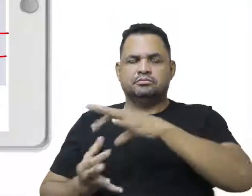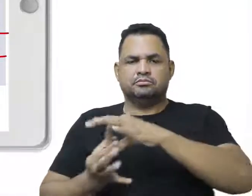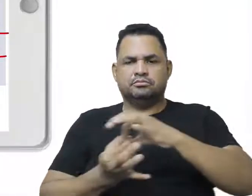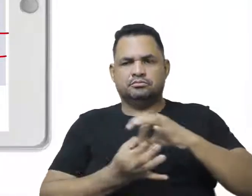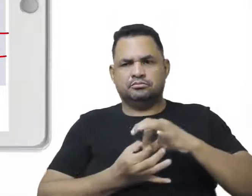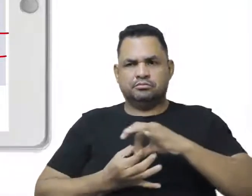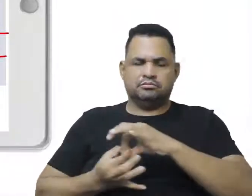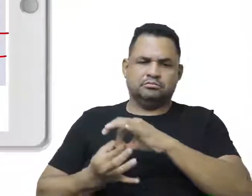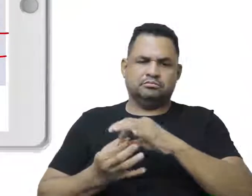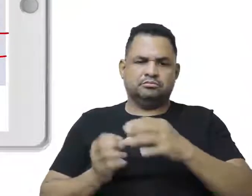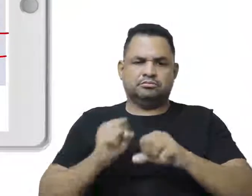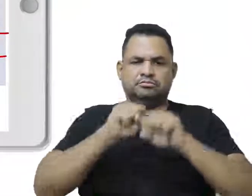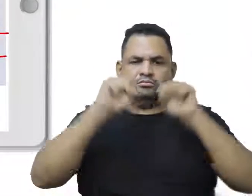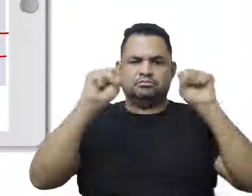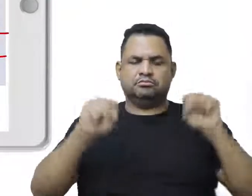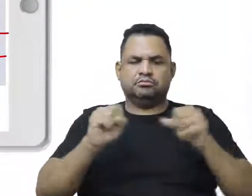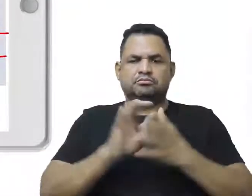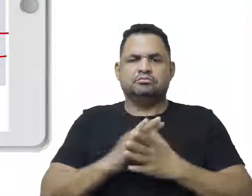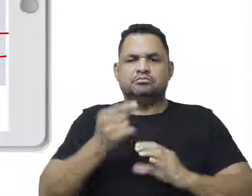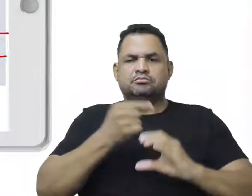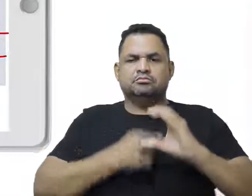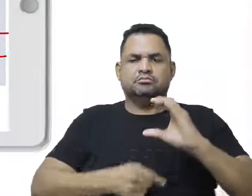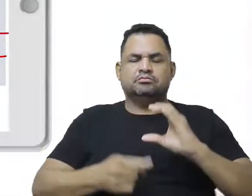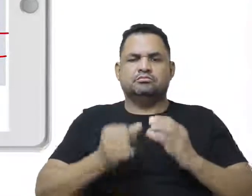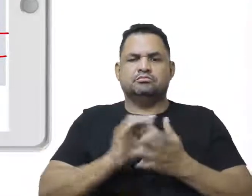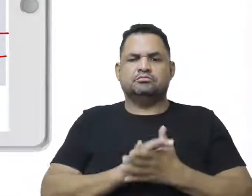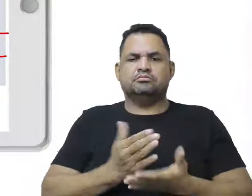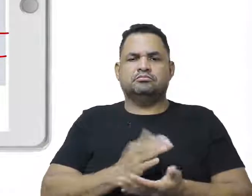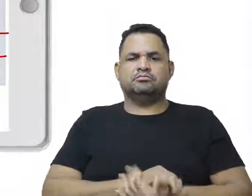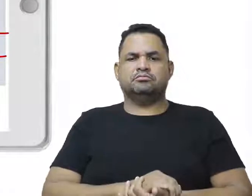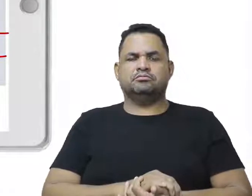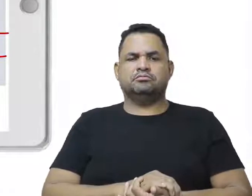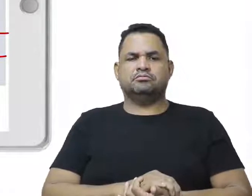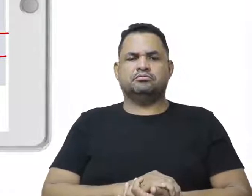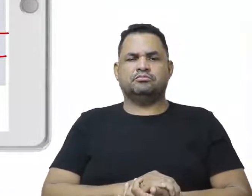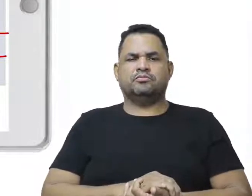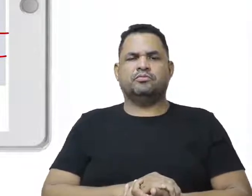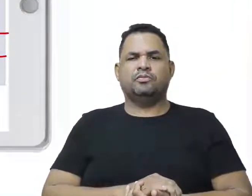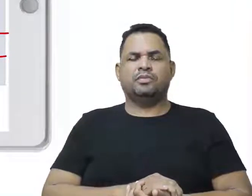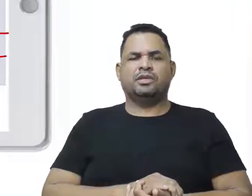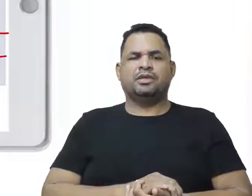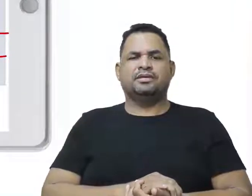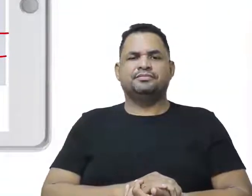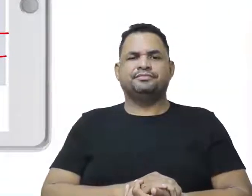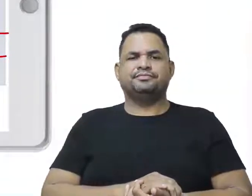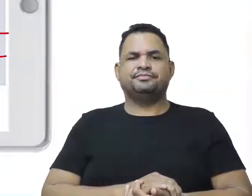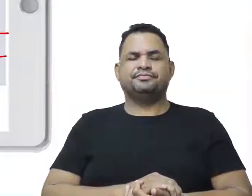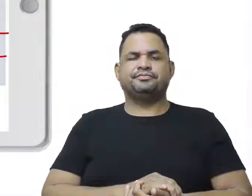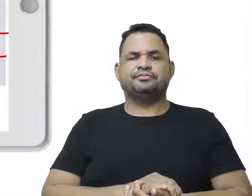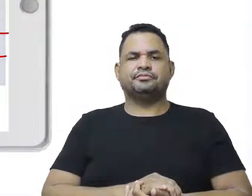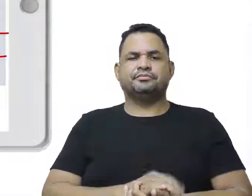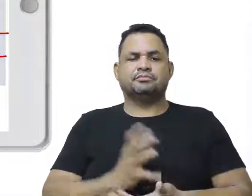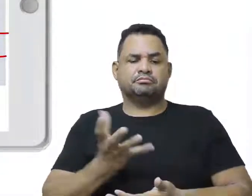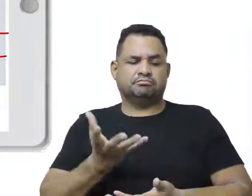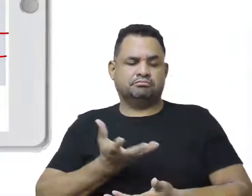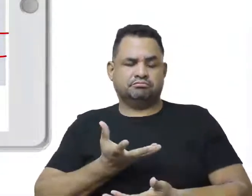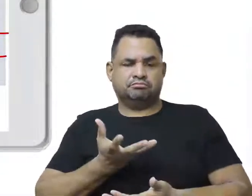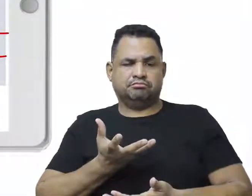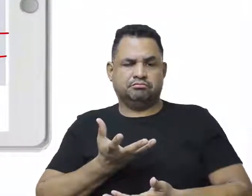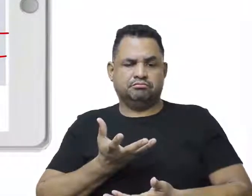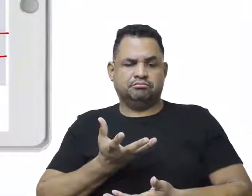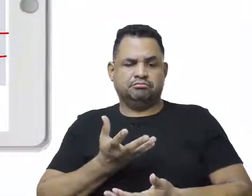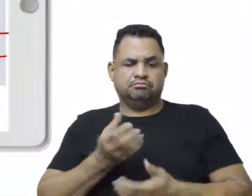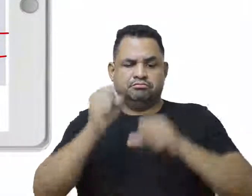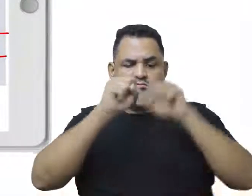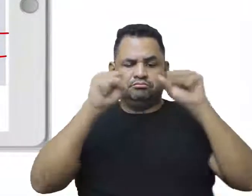esse momento do sistema capitalista ou seja o capital o sistema capitalista quis aí